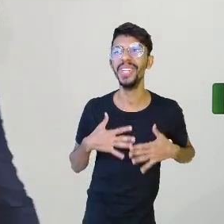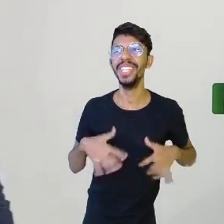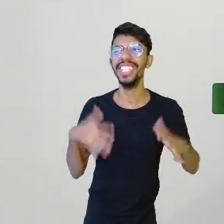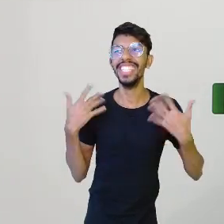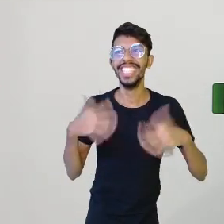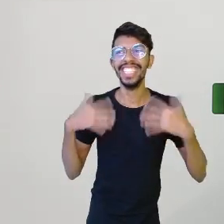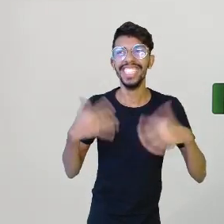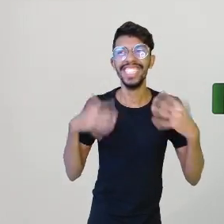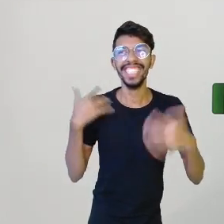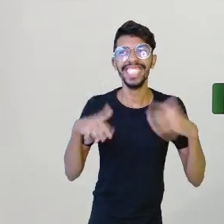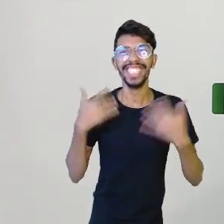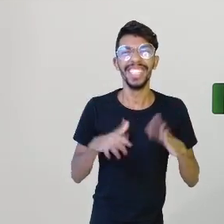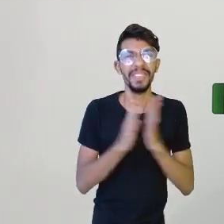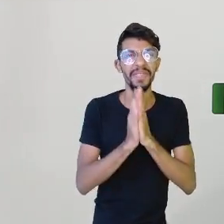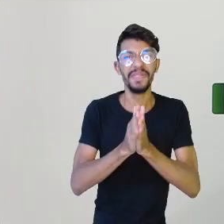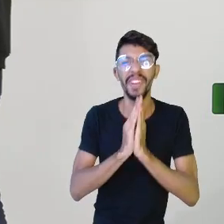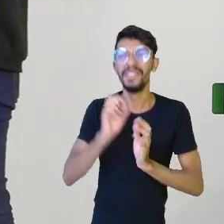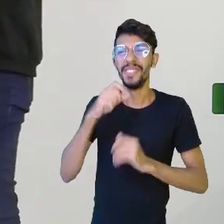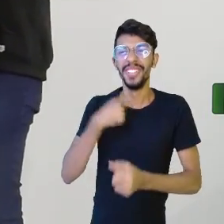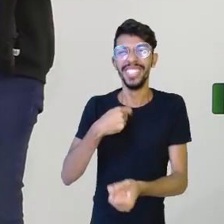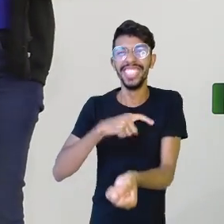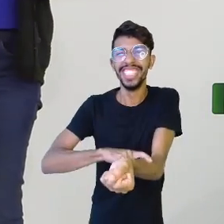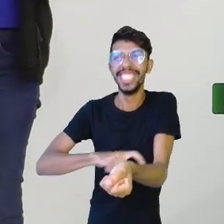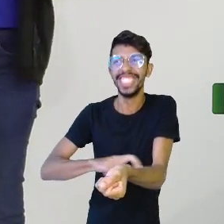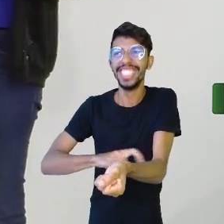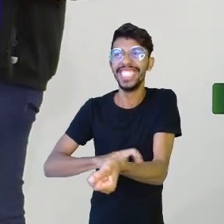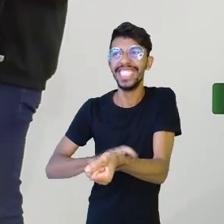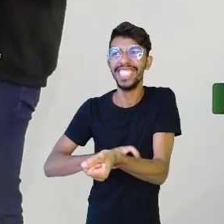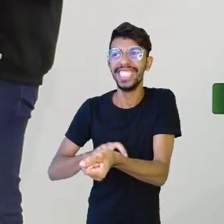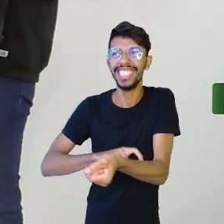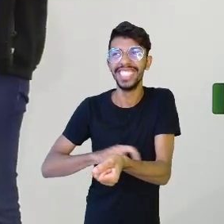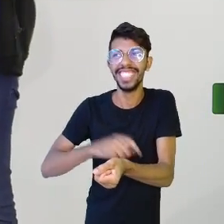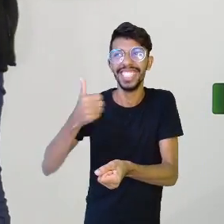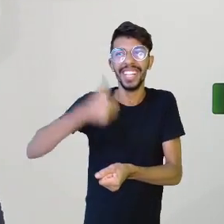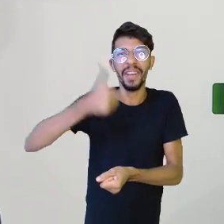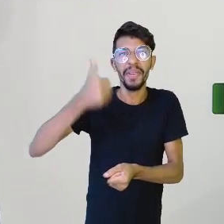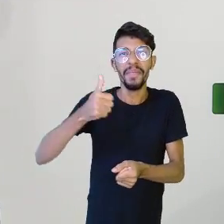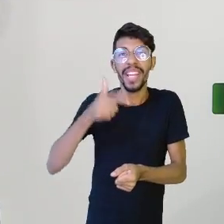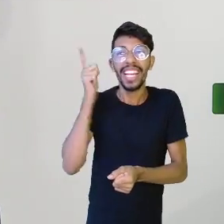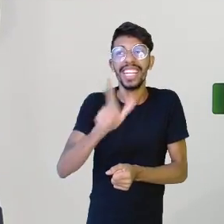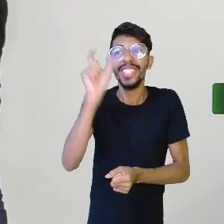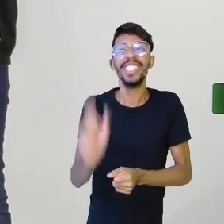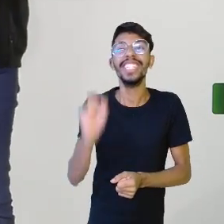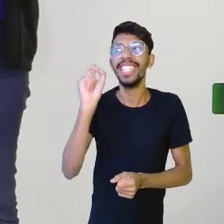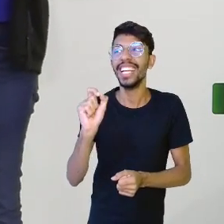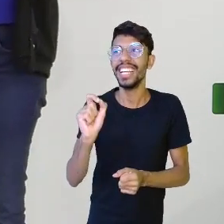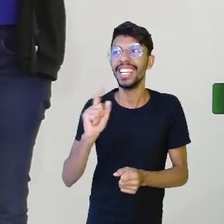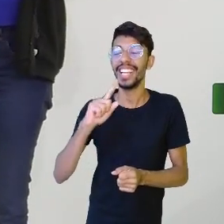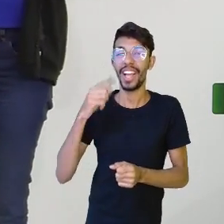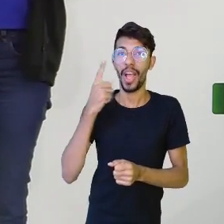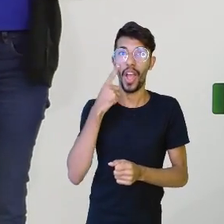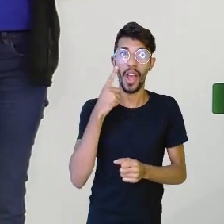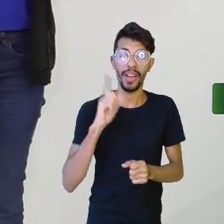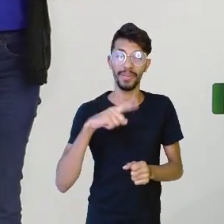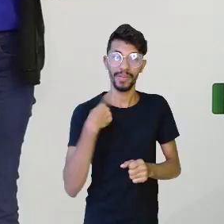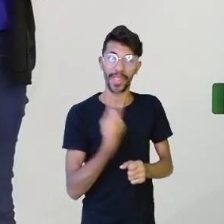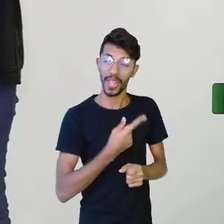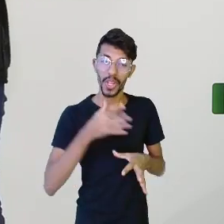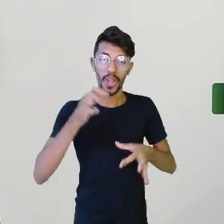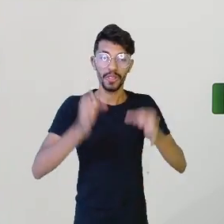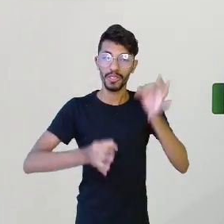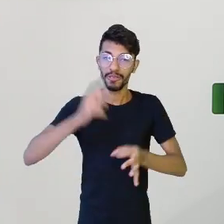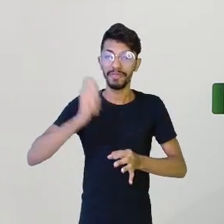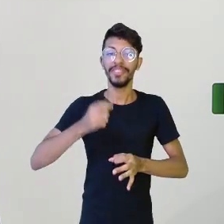Por favor, De acordo Sandra, eu estou com o resultado nervosa. Primeira das Olimpíadas. partida aí, quem ganhou? Os nossos juízes estão computando os